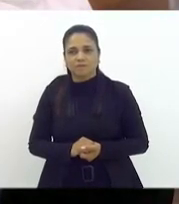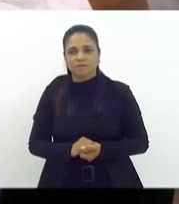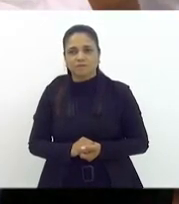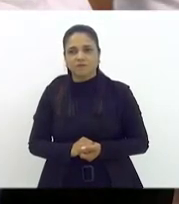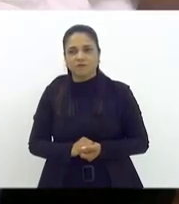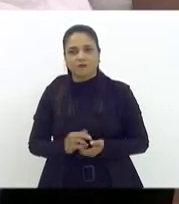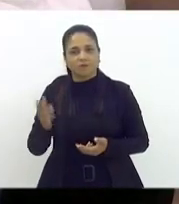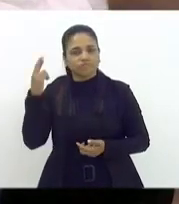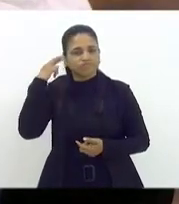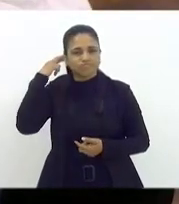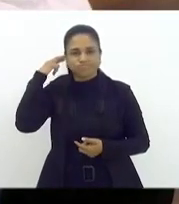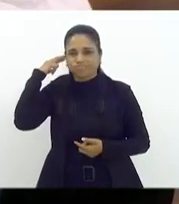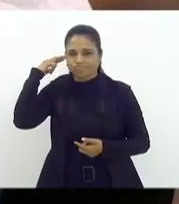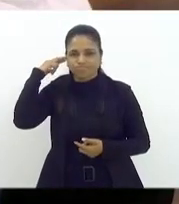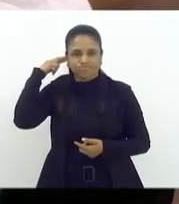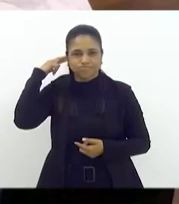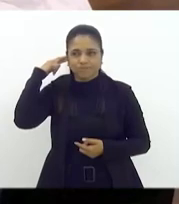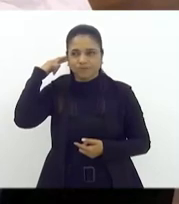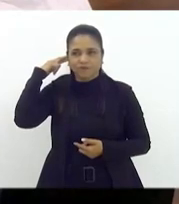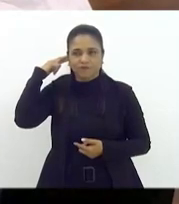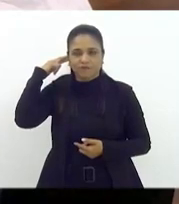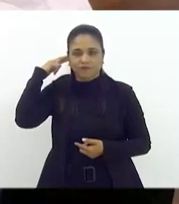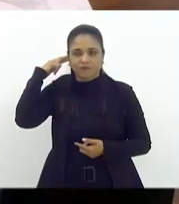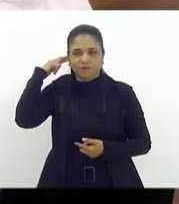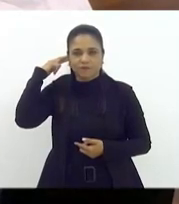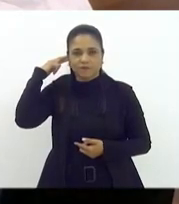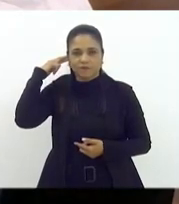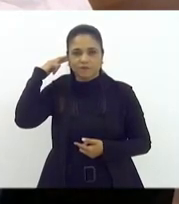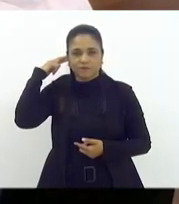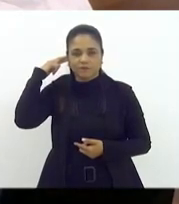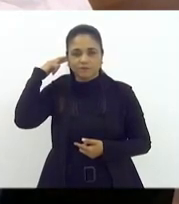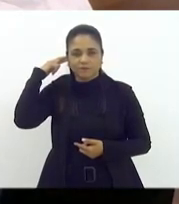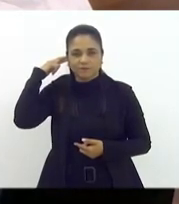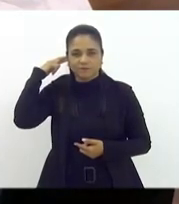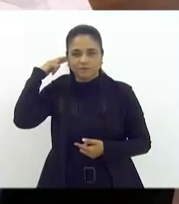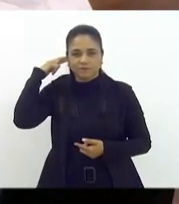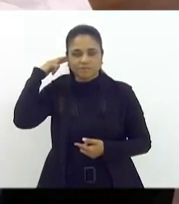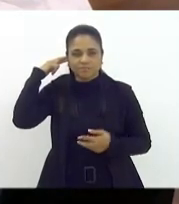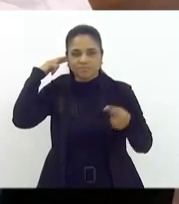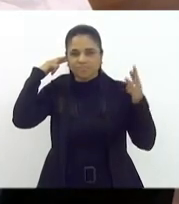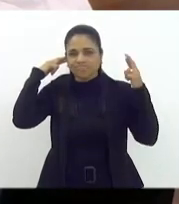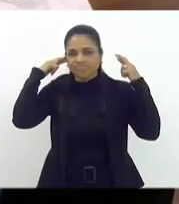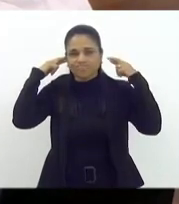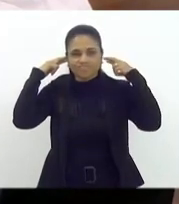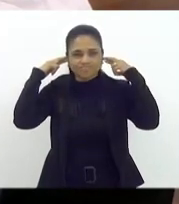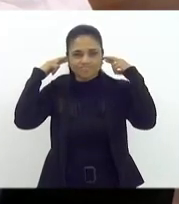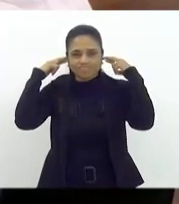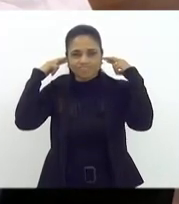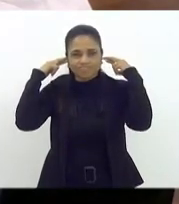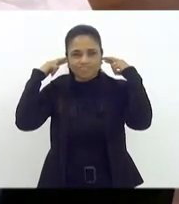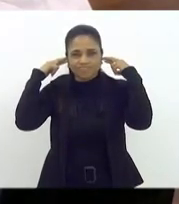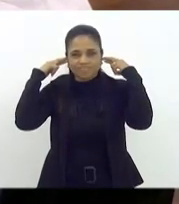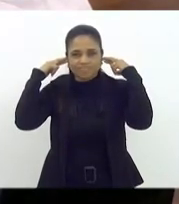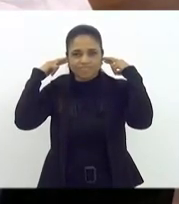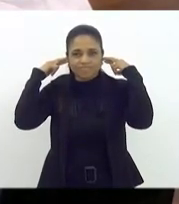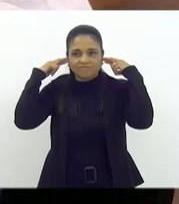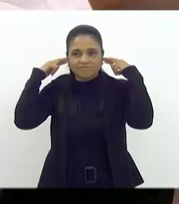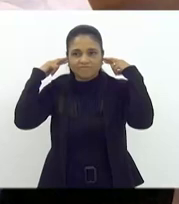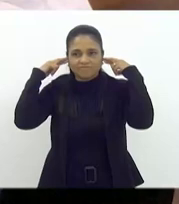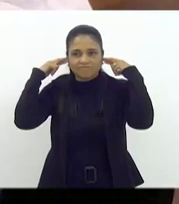uma dificuldade étnica racial existiria também essa mesma dificuldade no campo